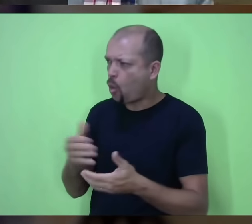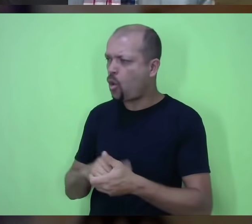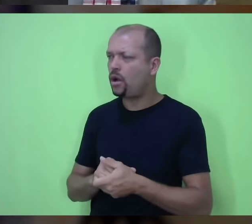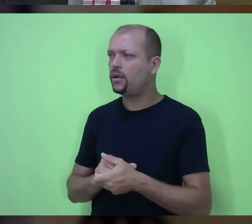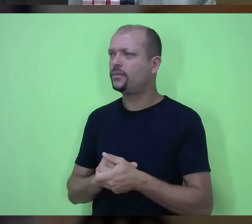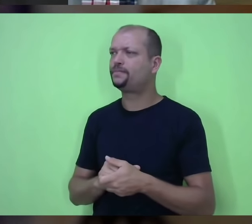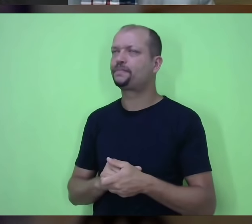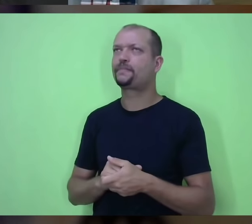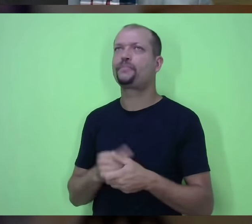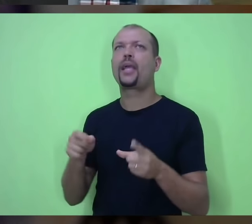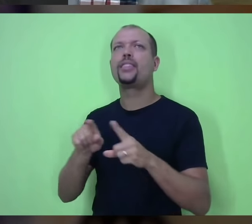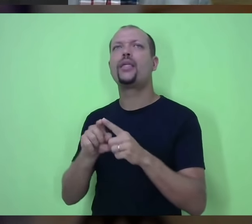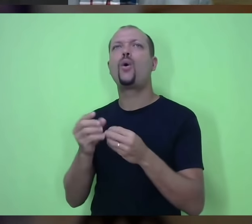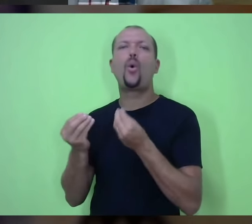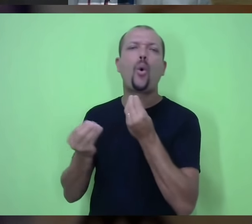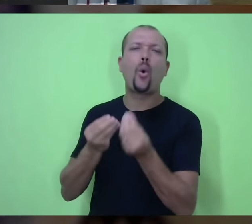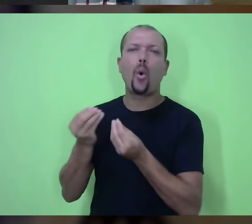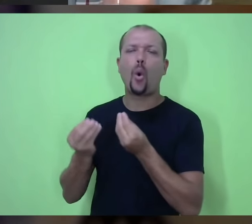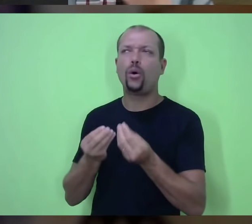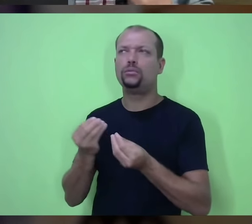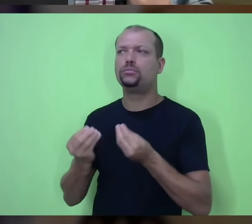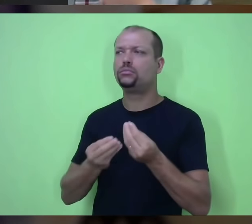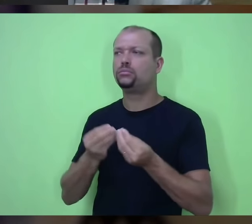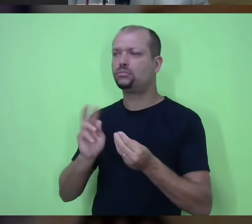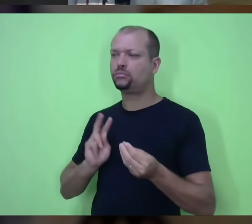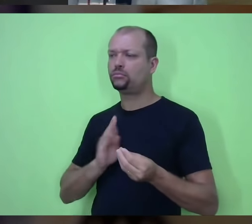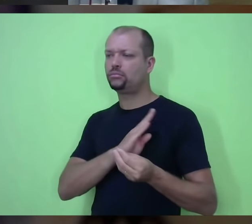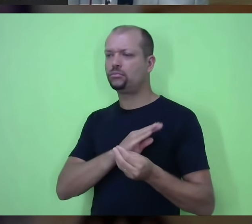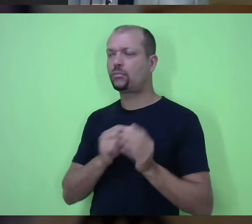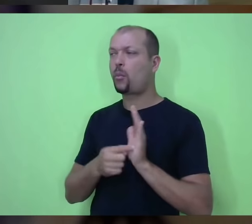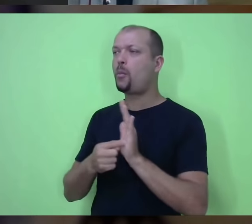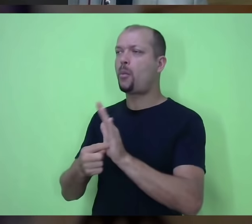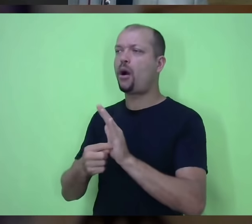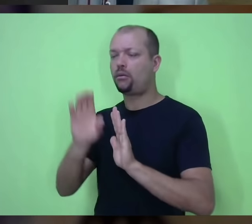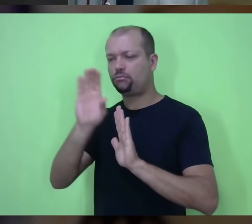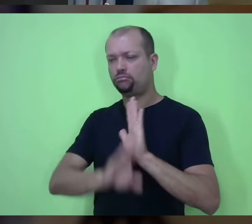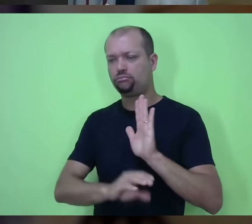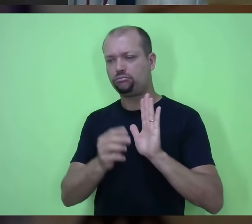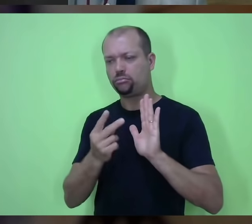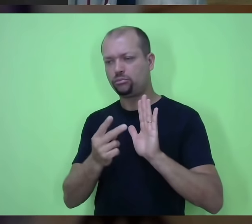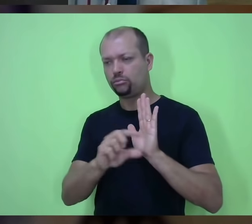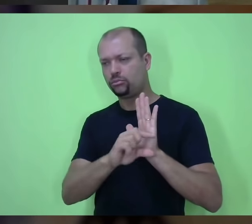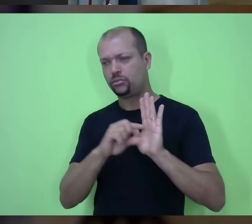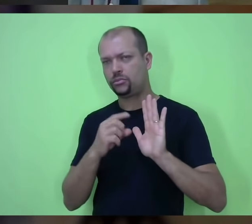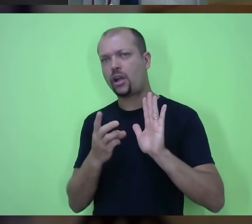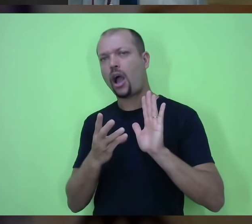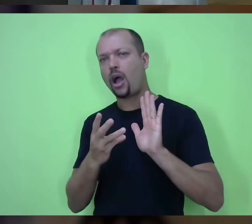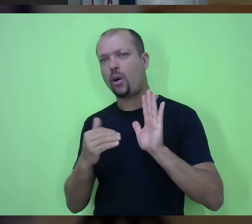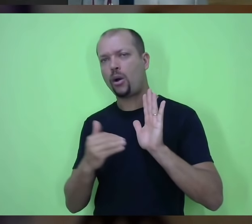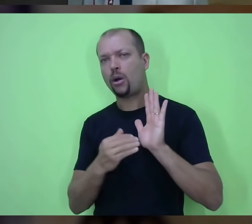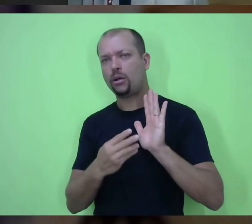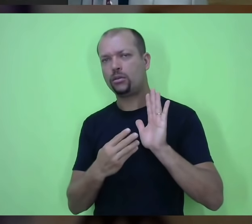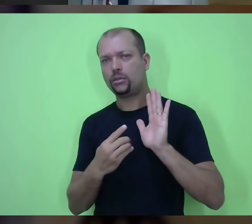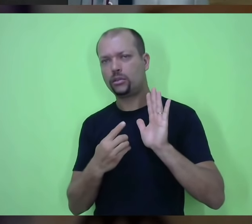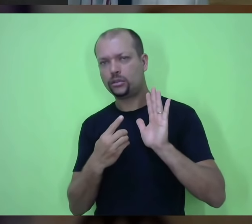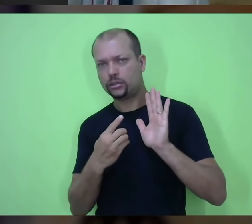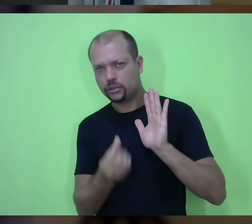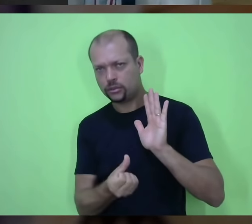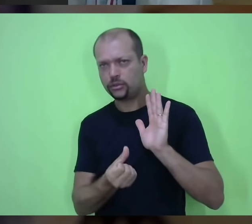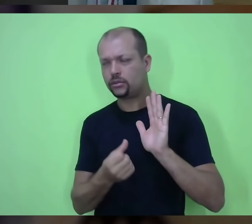relação isso tem com a declaração lá de Hebreus, pastor Bruno, capítulo 2, versos 14 a